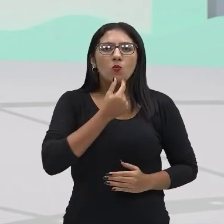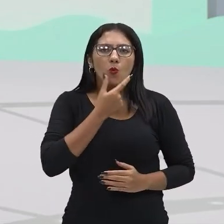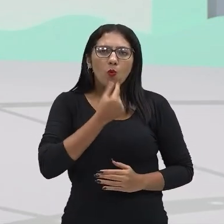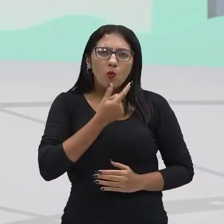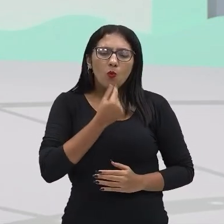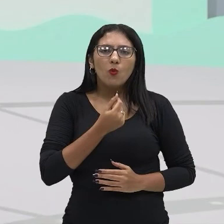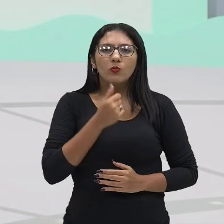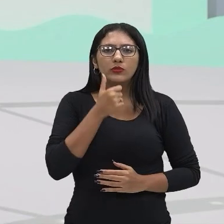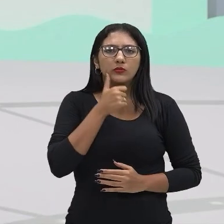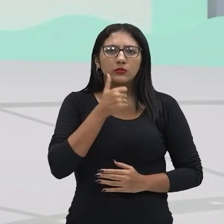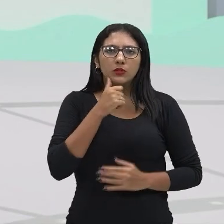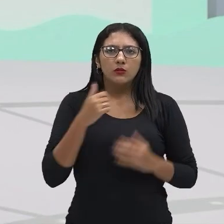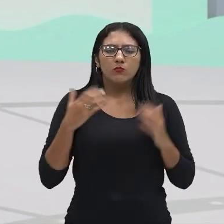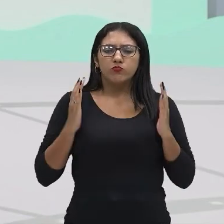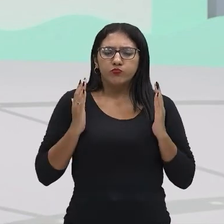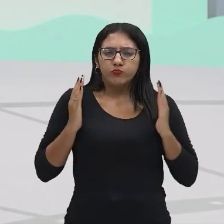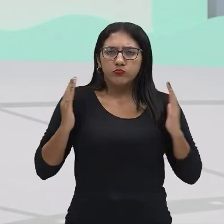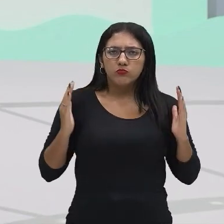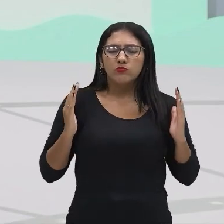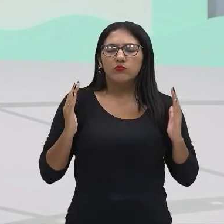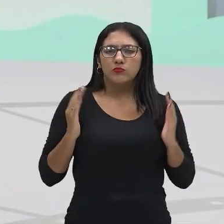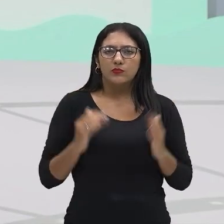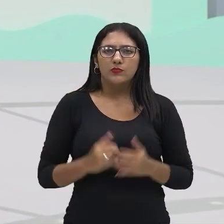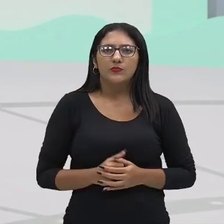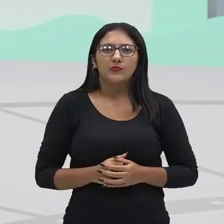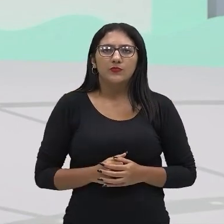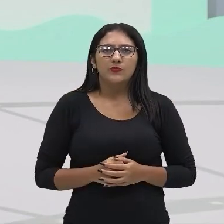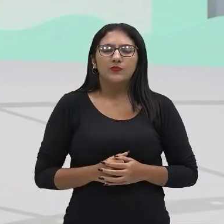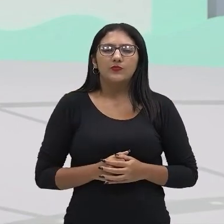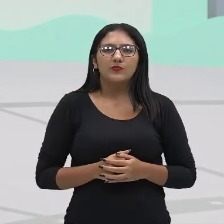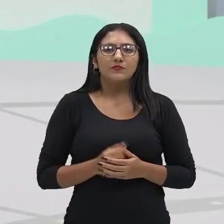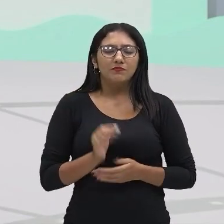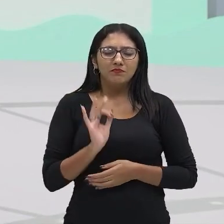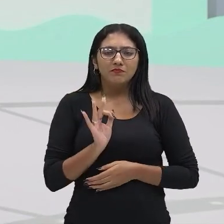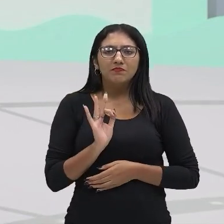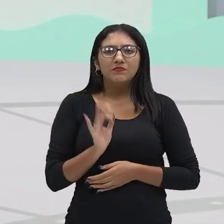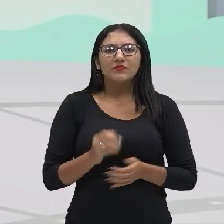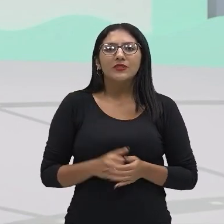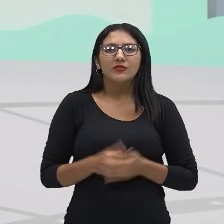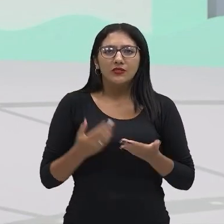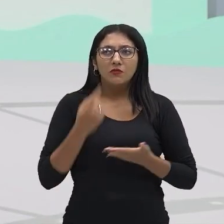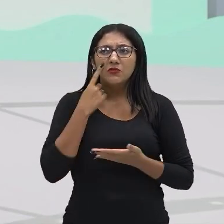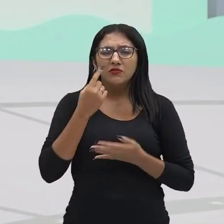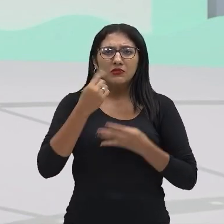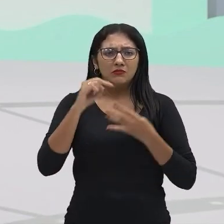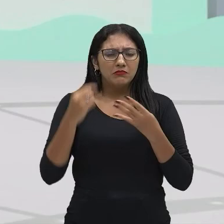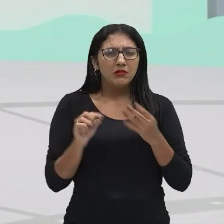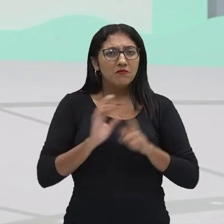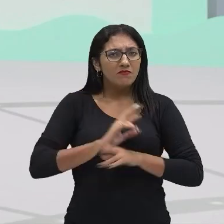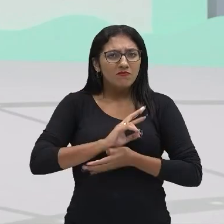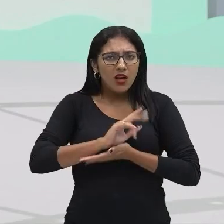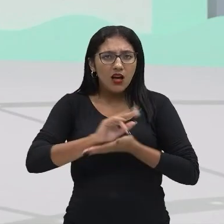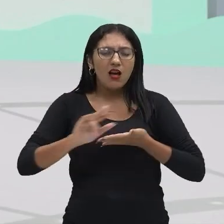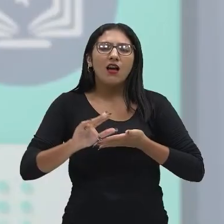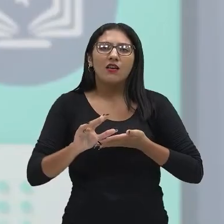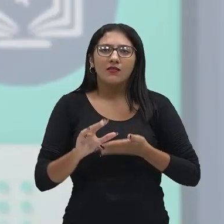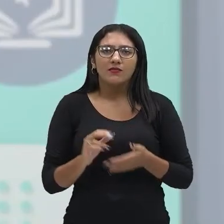os ombros, o tórax mais largos. Muito bem, queridos, então a gente viu vários